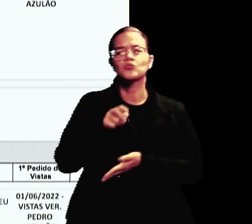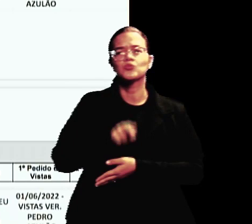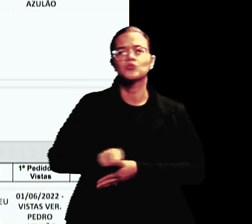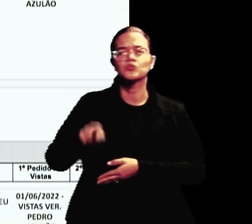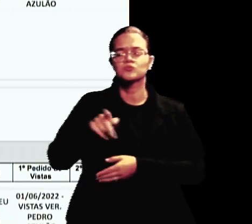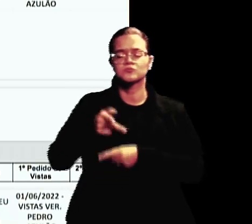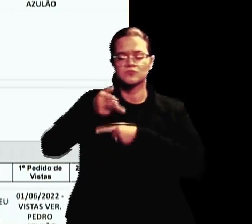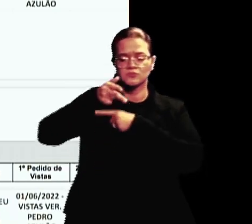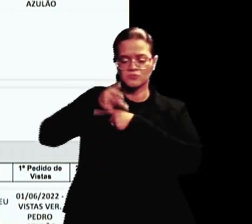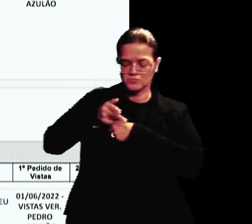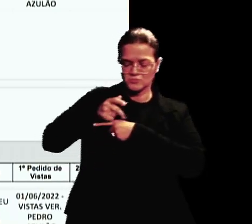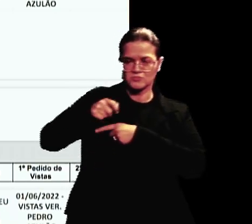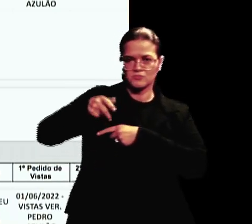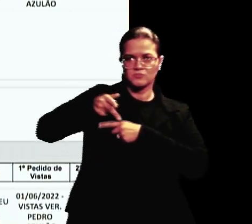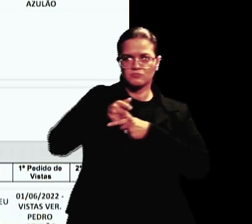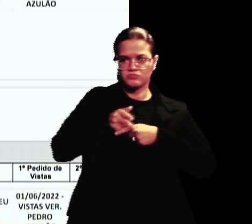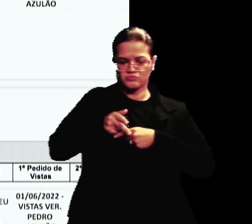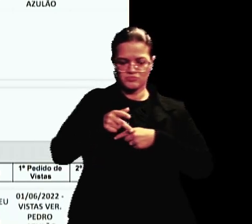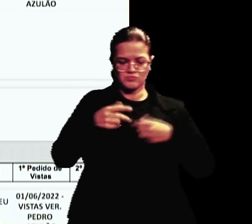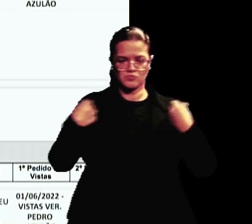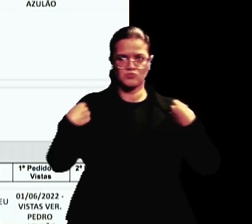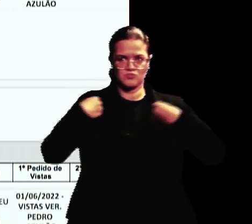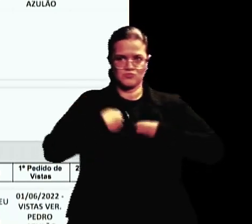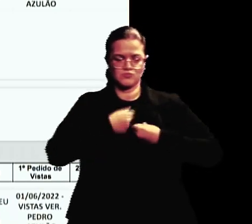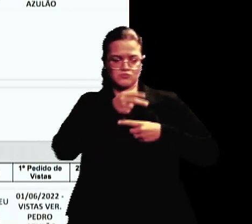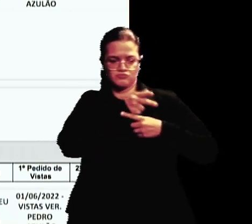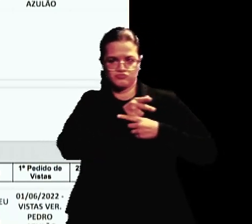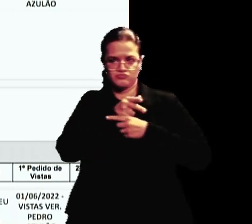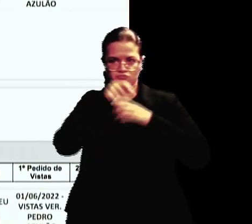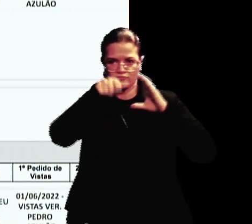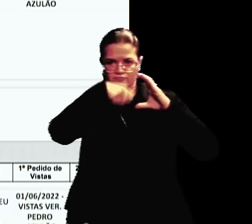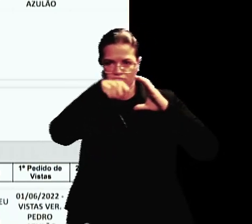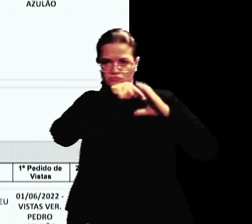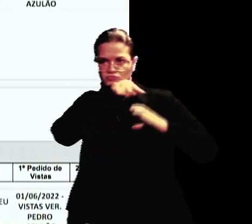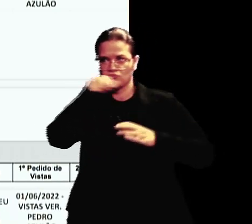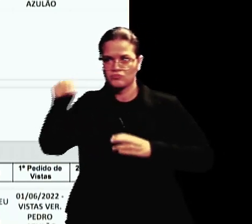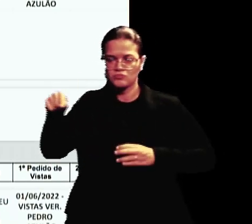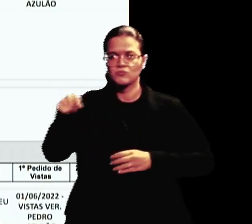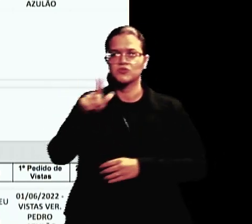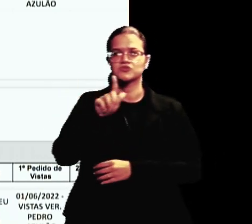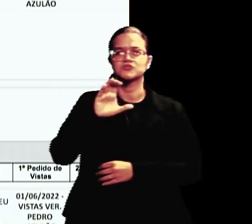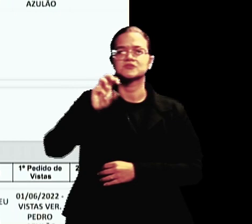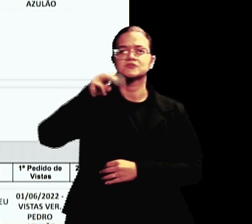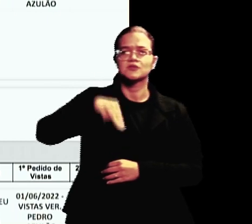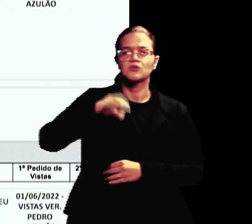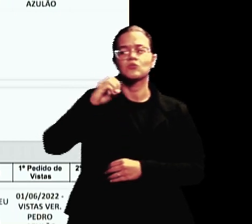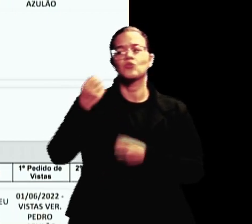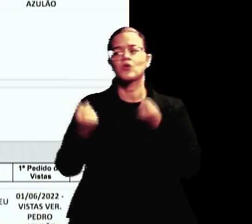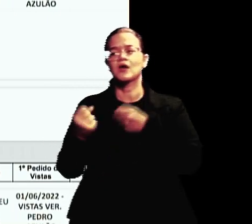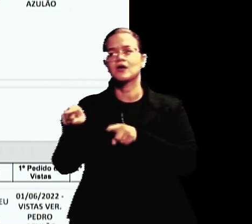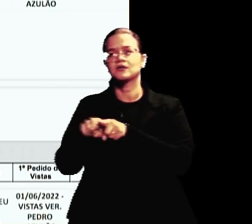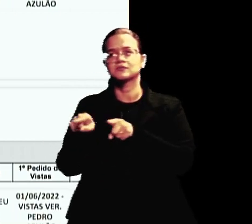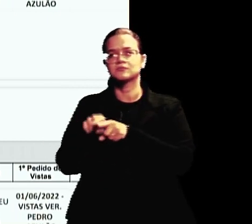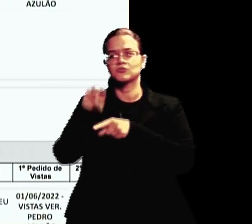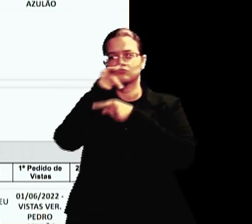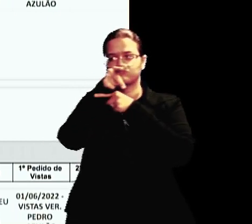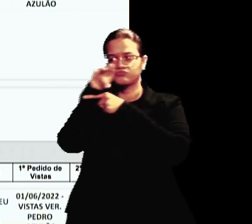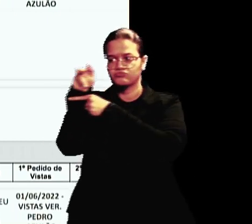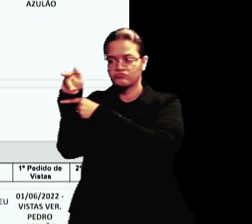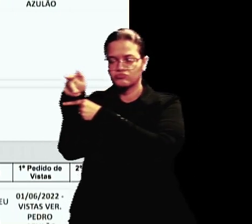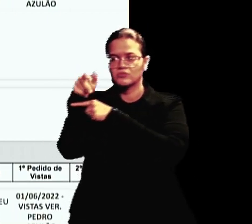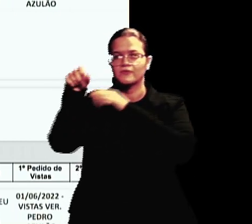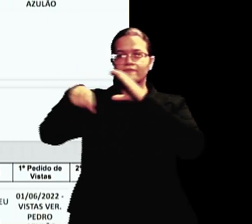de microcâmeras integrando equipamento de uso pessoal dos agentes da Guarda Civil Metropolitana e instalação de